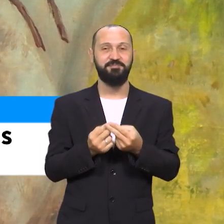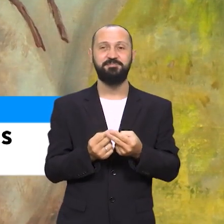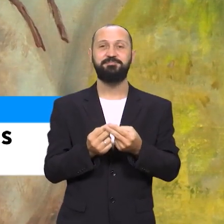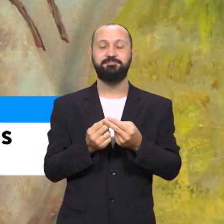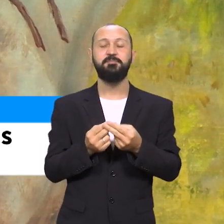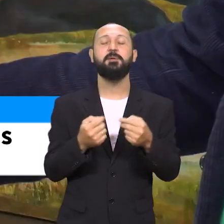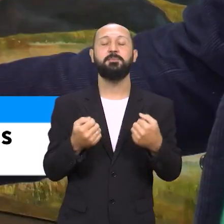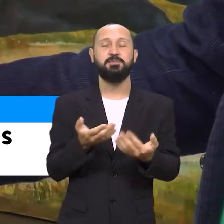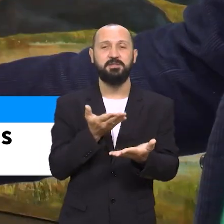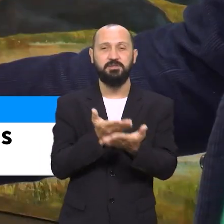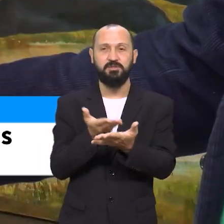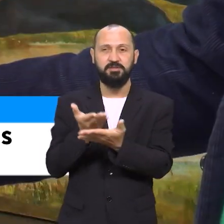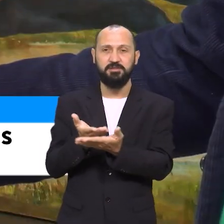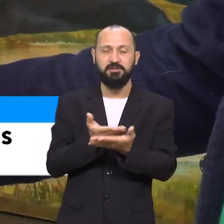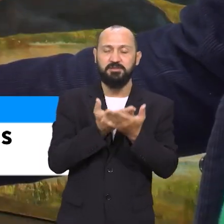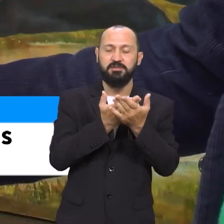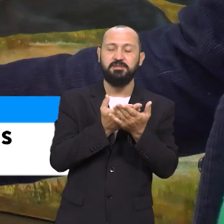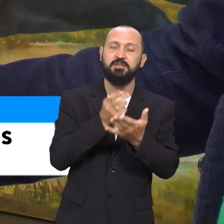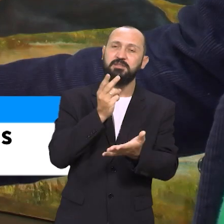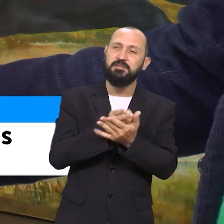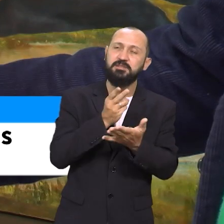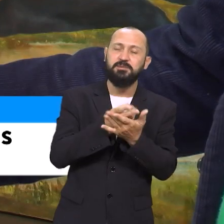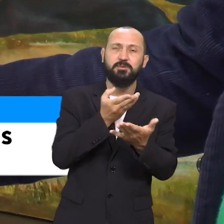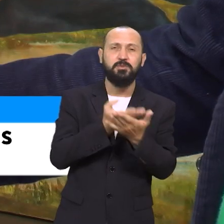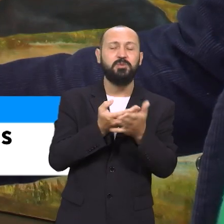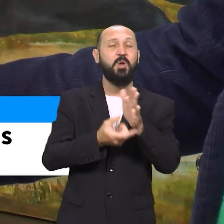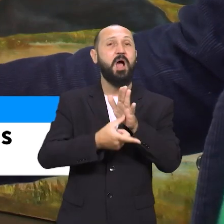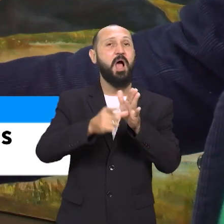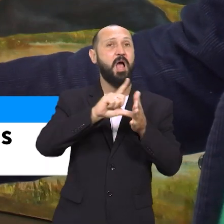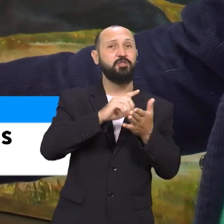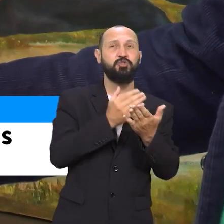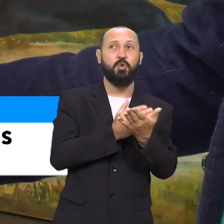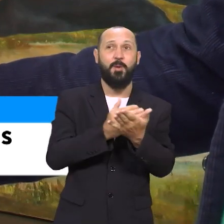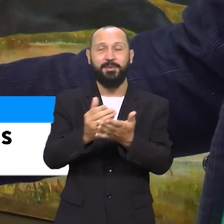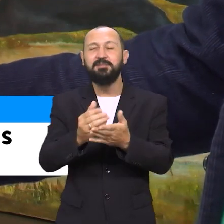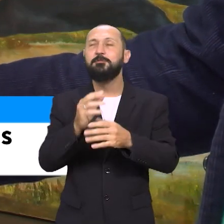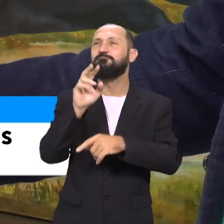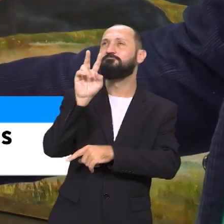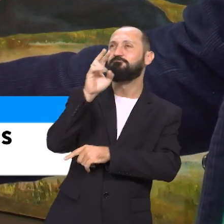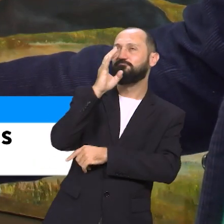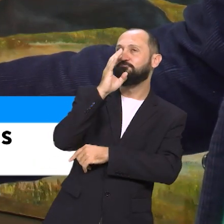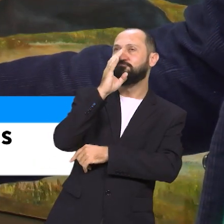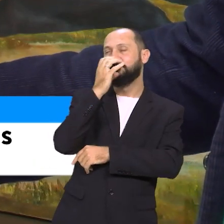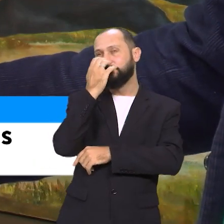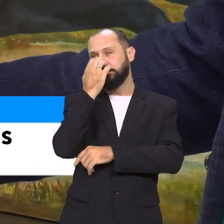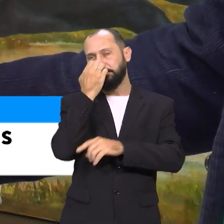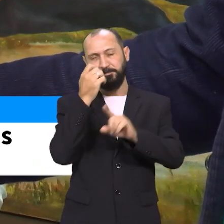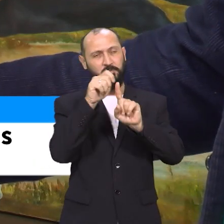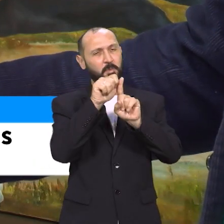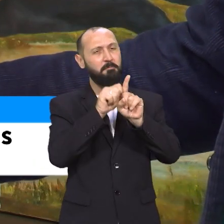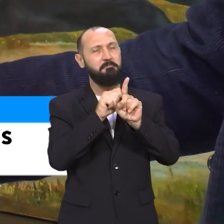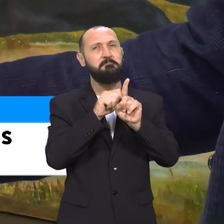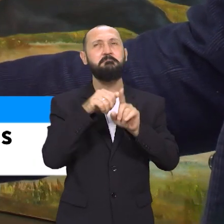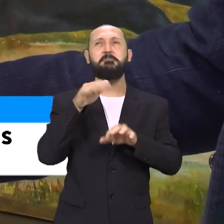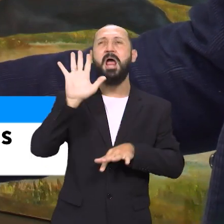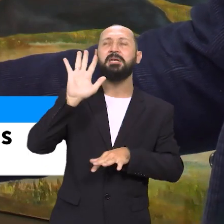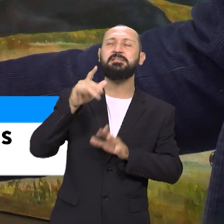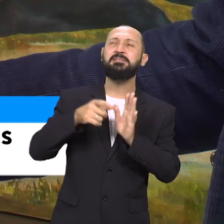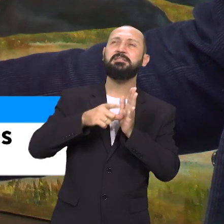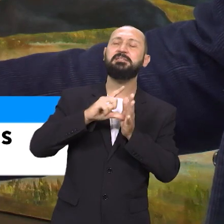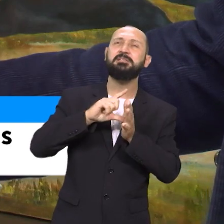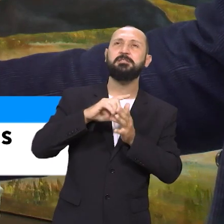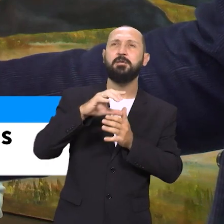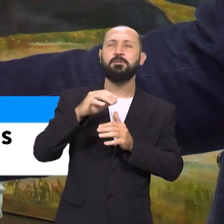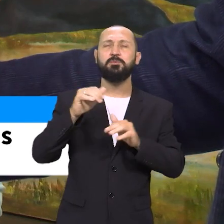que estudar. Eu sempre estudo muita obra antes de iniciar. Eu fico um mês ou até mais